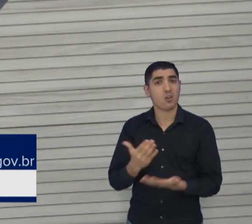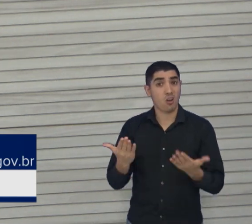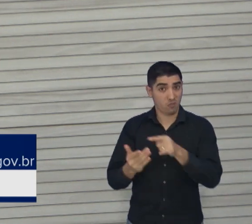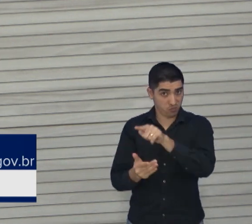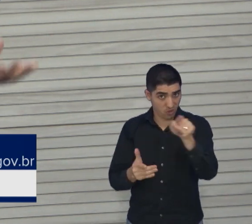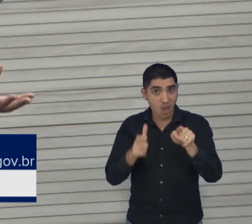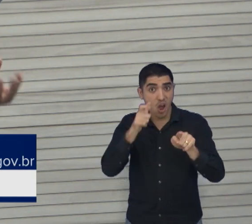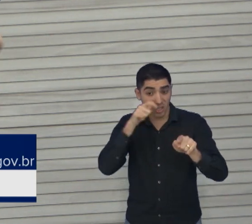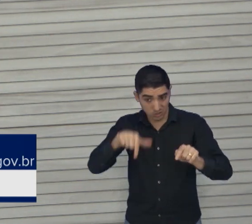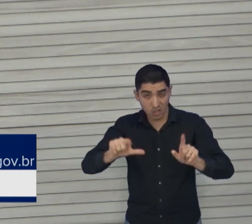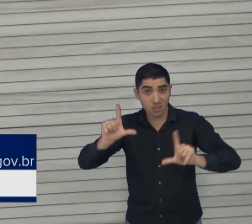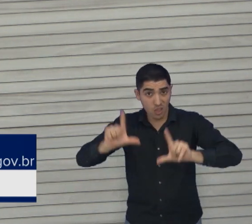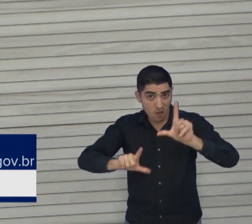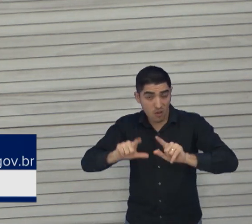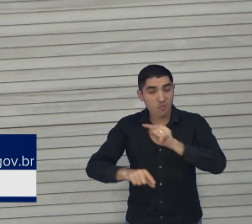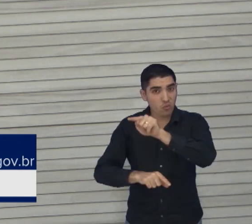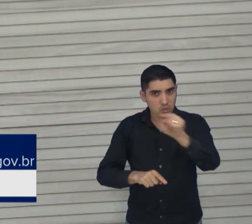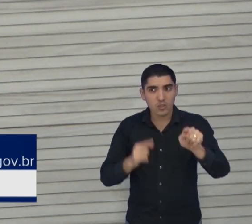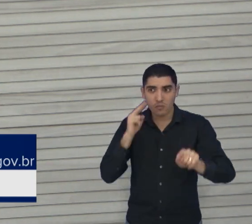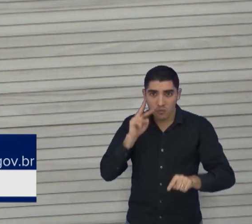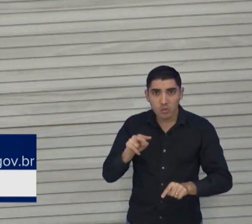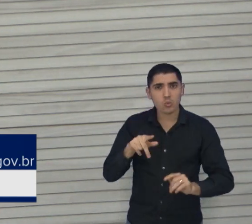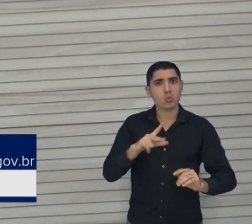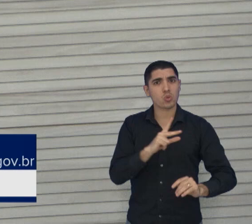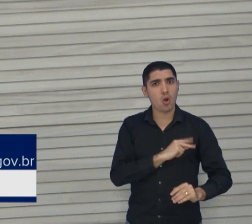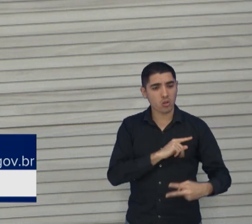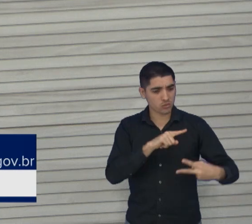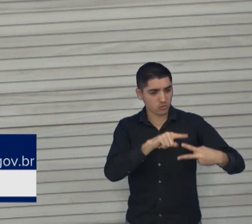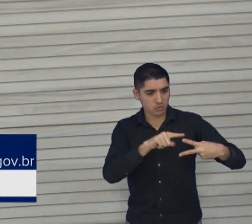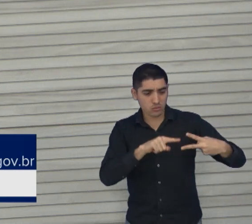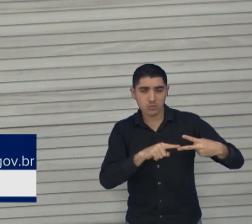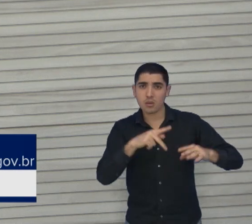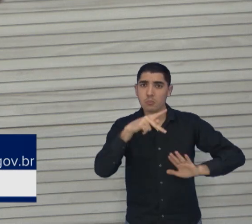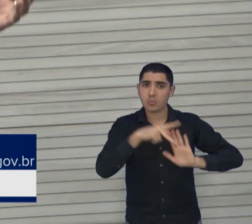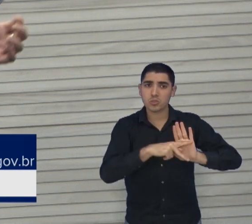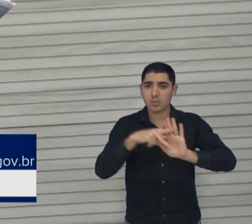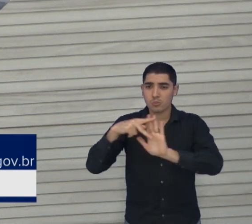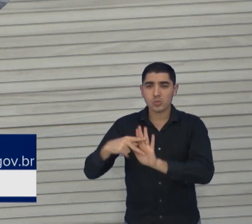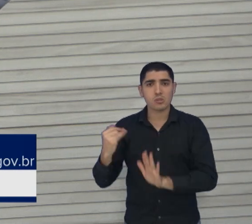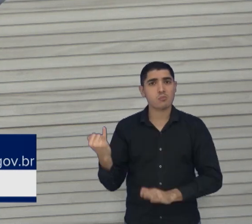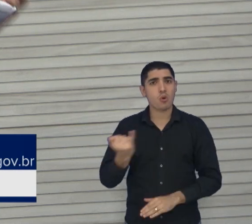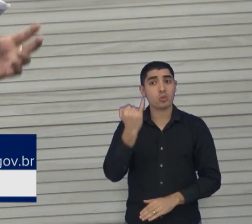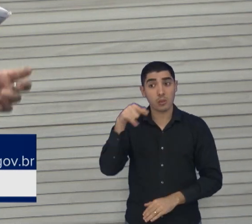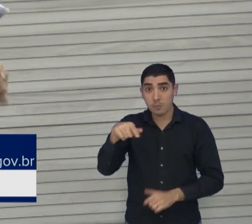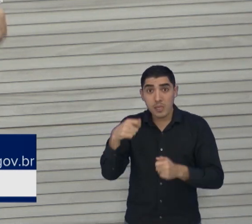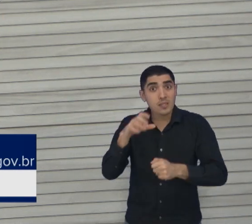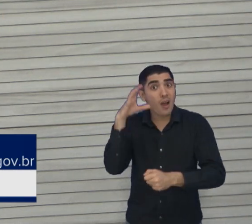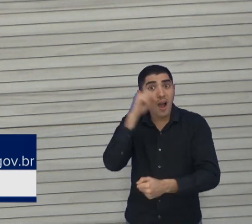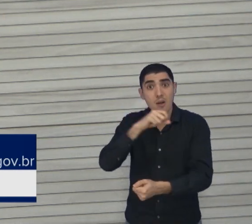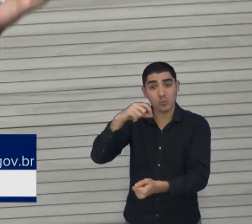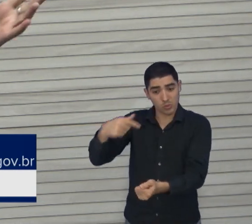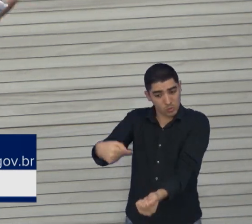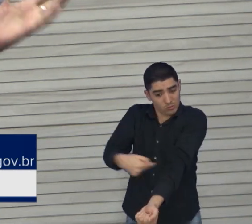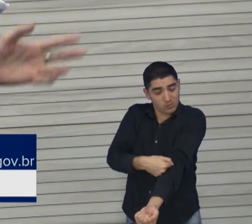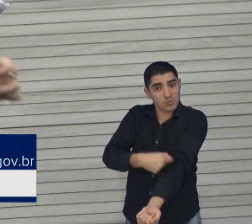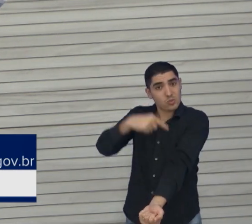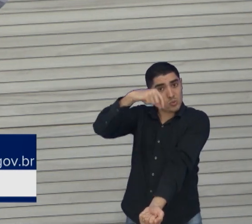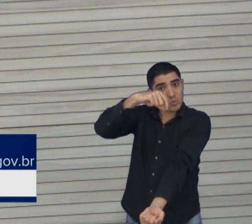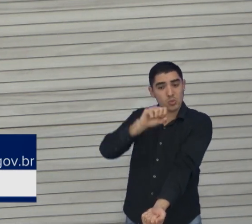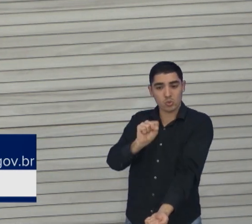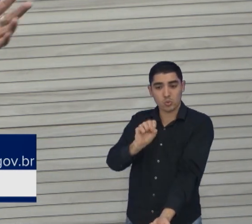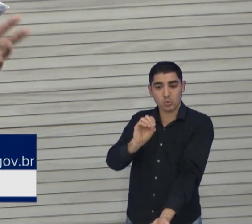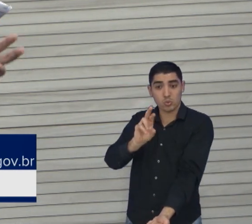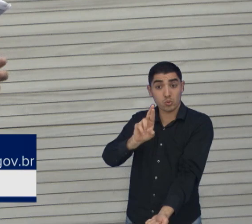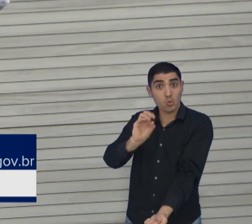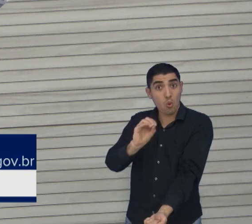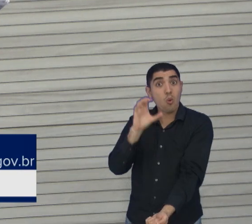televisão da importância desse soro ser aplicado imediatamente, quanto menos tempo, mais